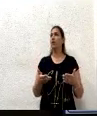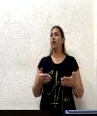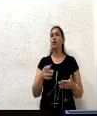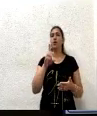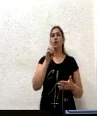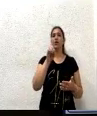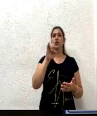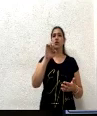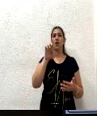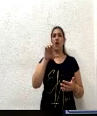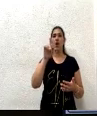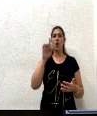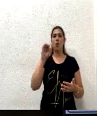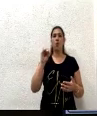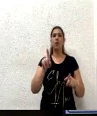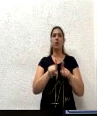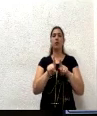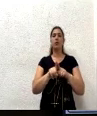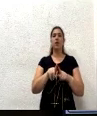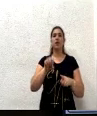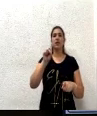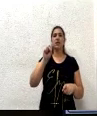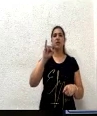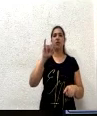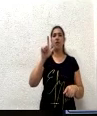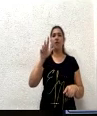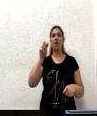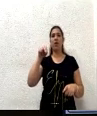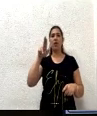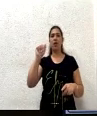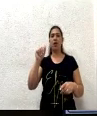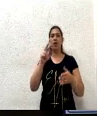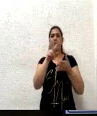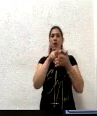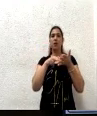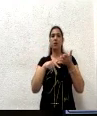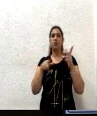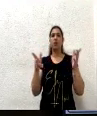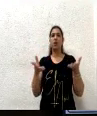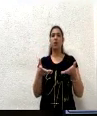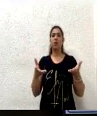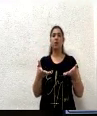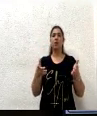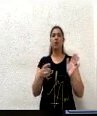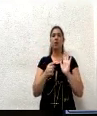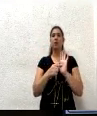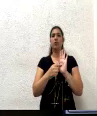e vereadora Silvana, que realize a leitura resumida das matérias constantes na pauta.